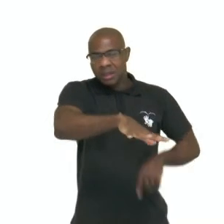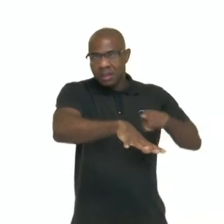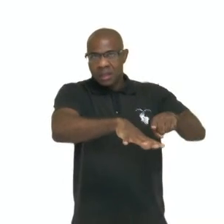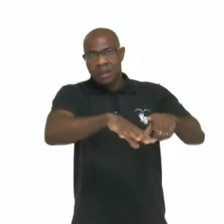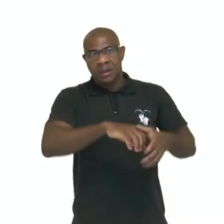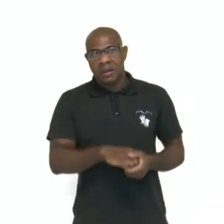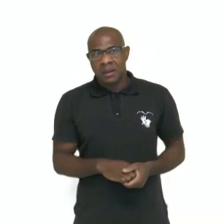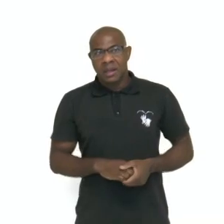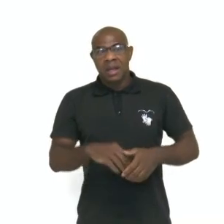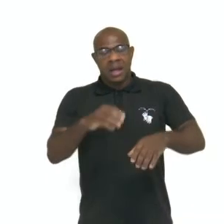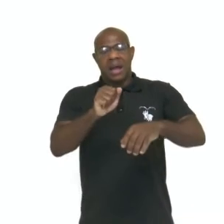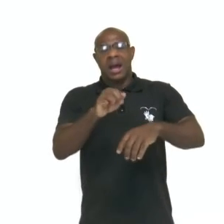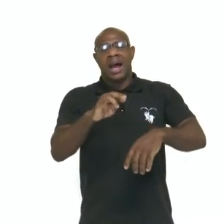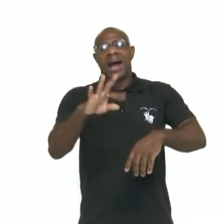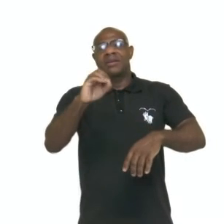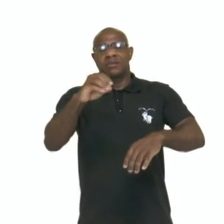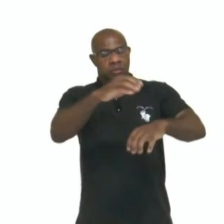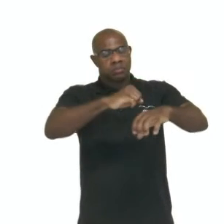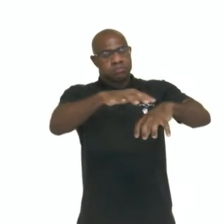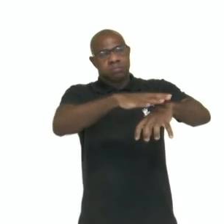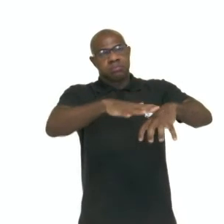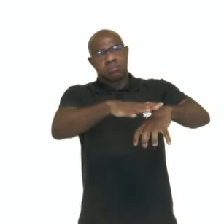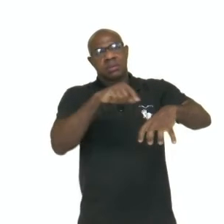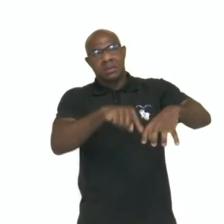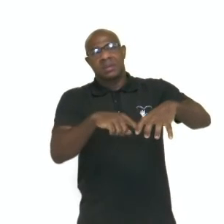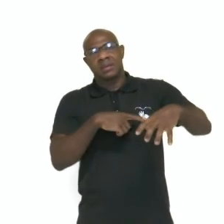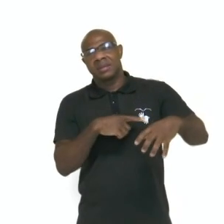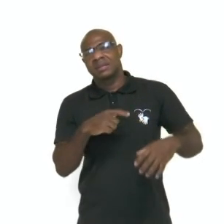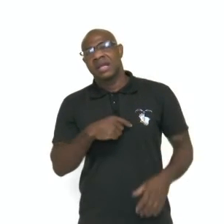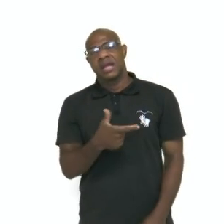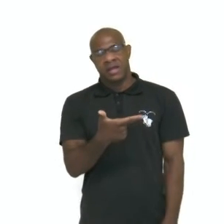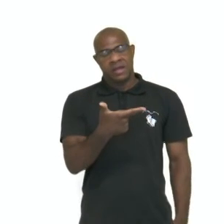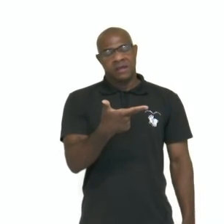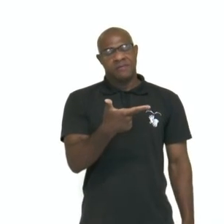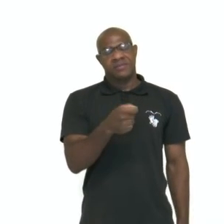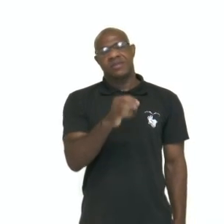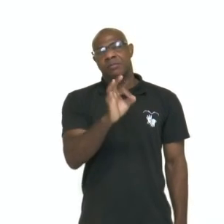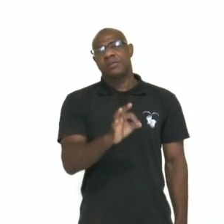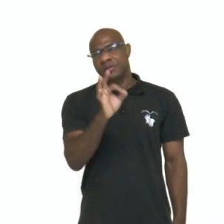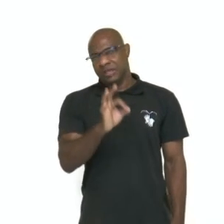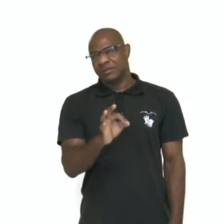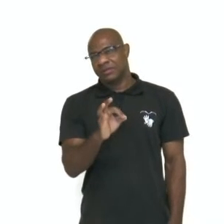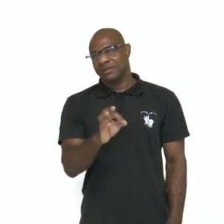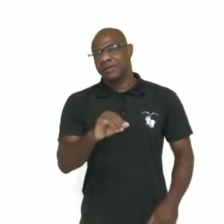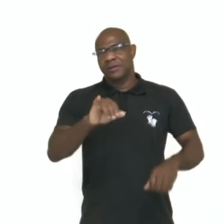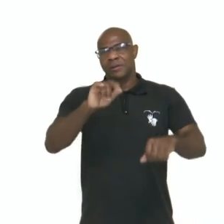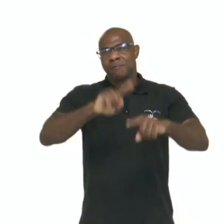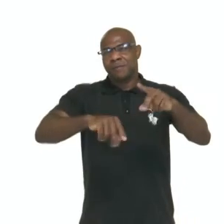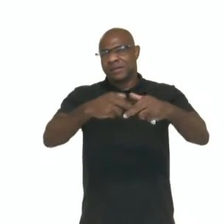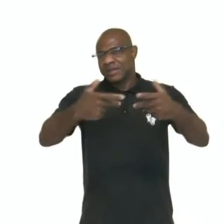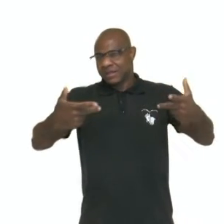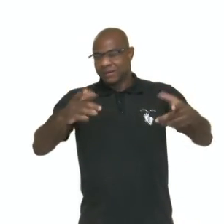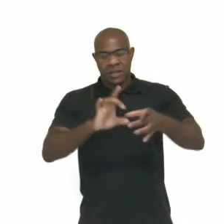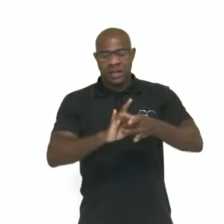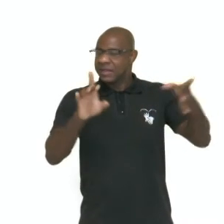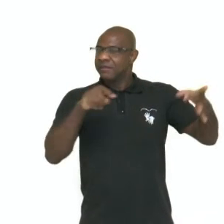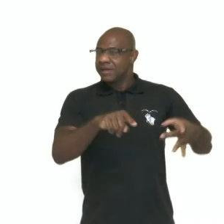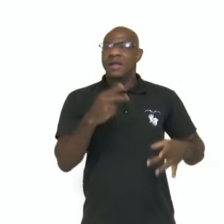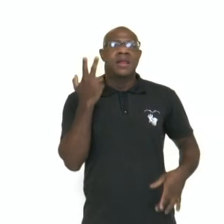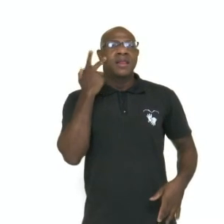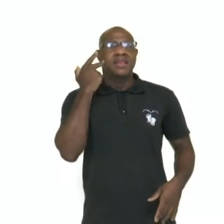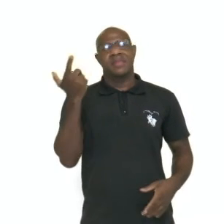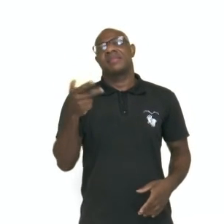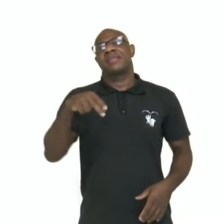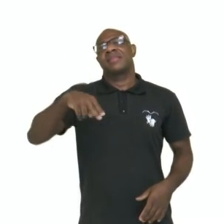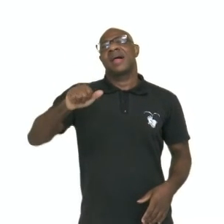a região ártica, a gente já viu que tem entre 20% a 25% de todos os recursos naturais ainda disponíveis no nosso planeta.